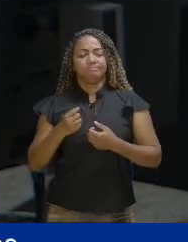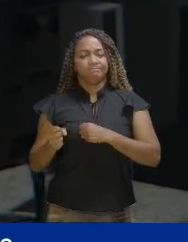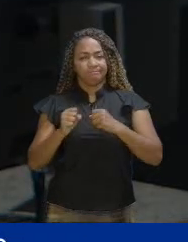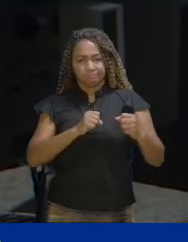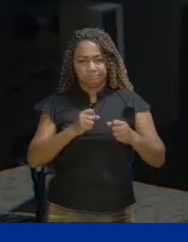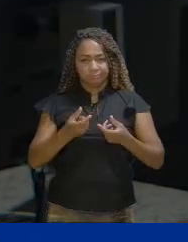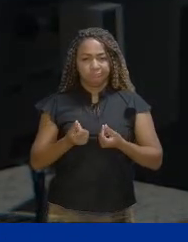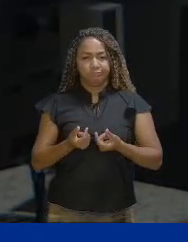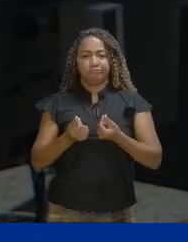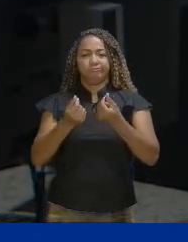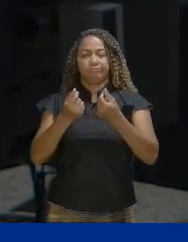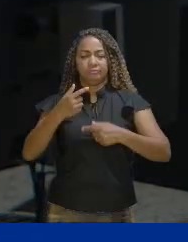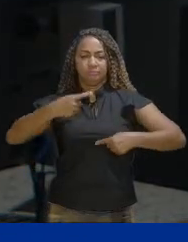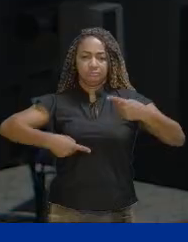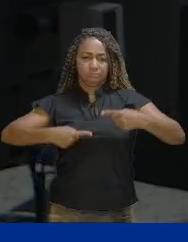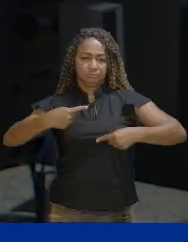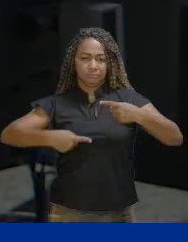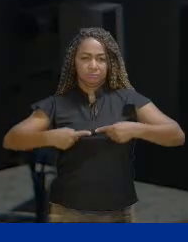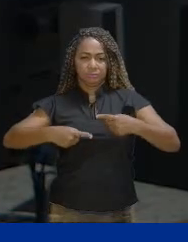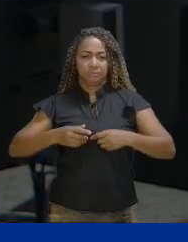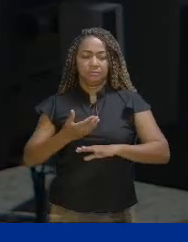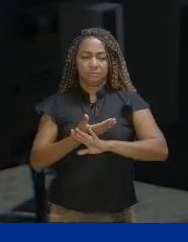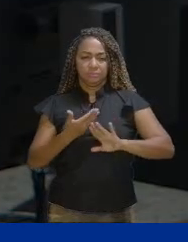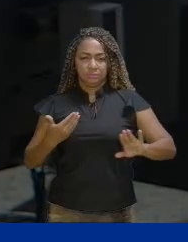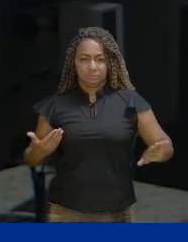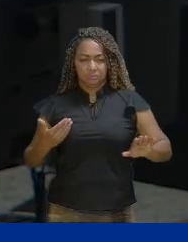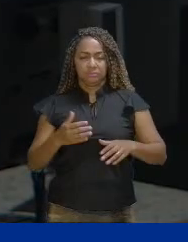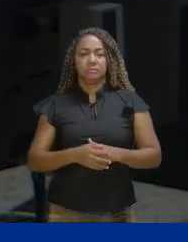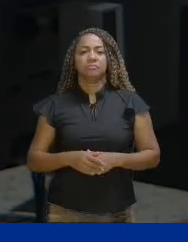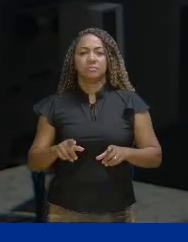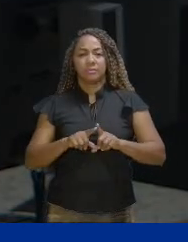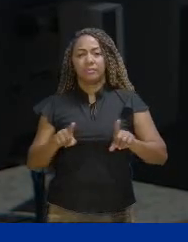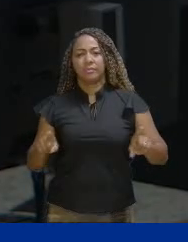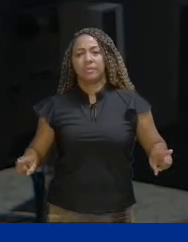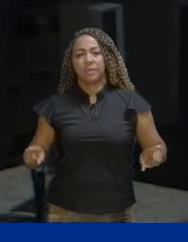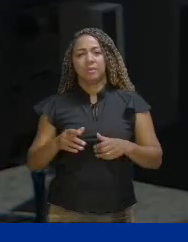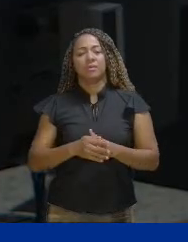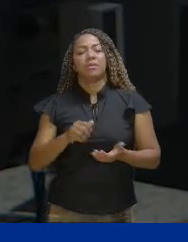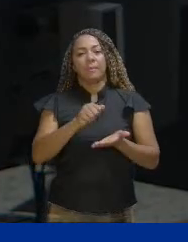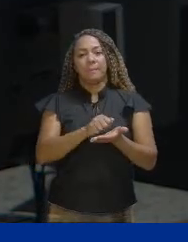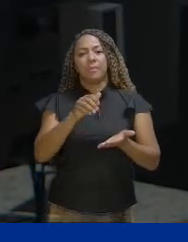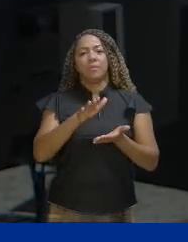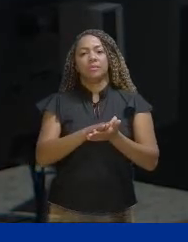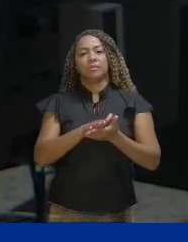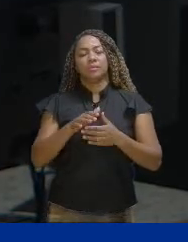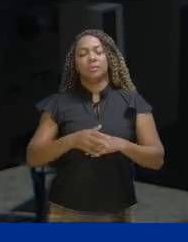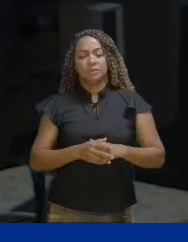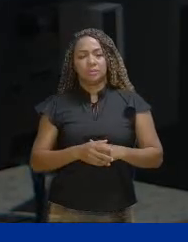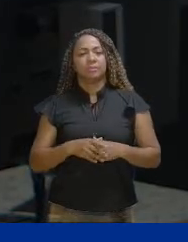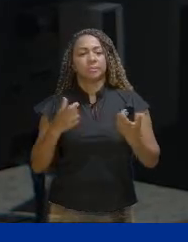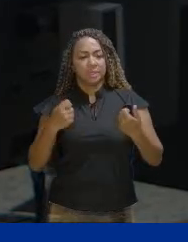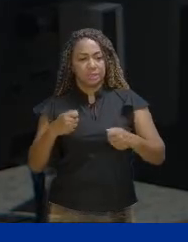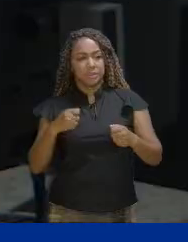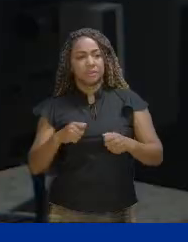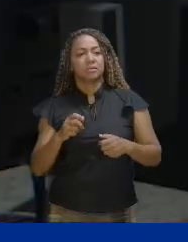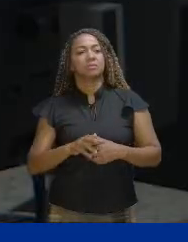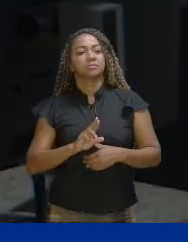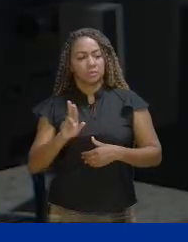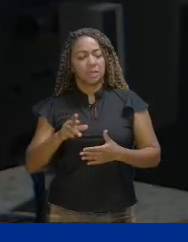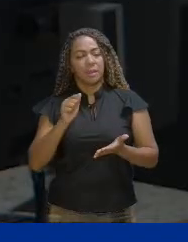poder político, que já foi afastado, mas pelo menos a aplicação da multa prevista no parágrafo 4º, ela tem que ser